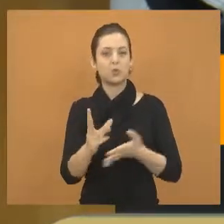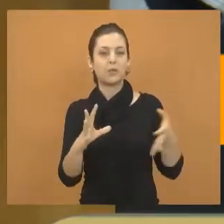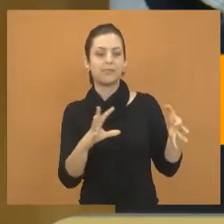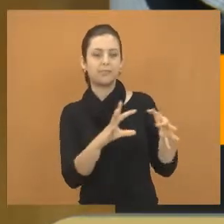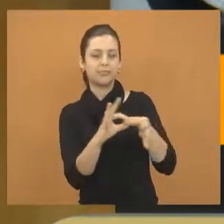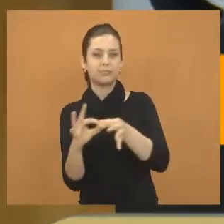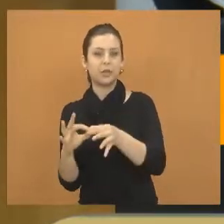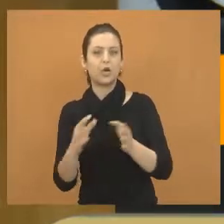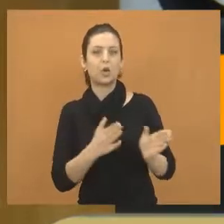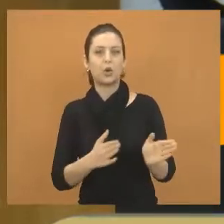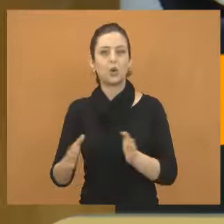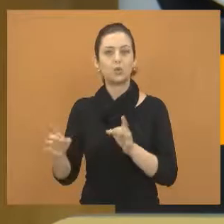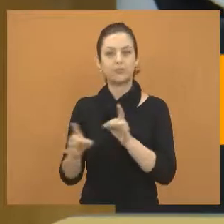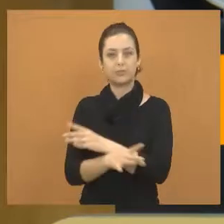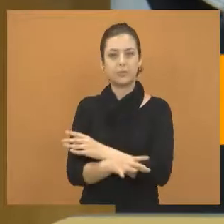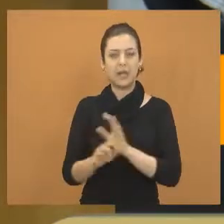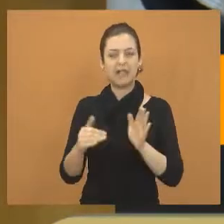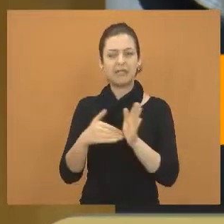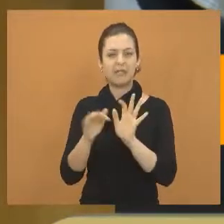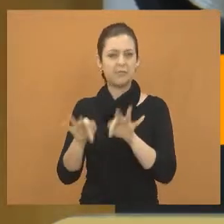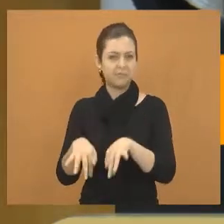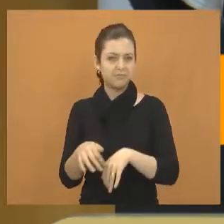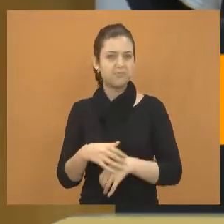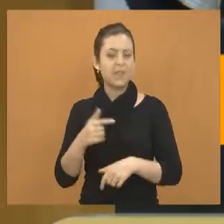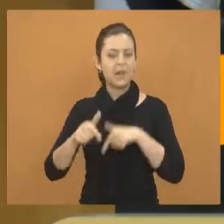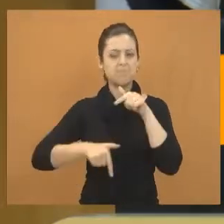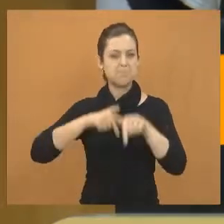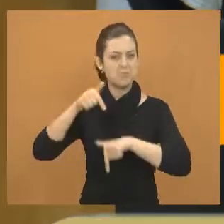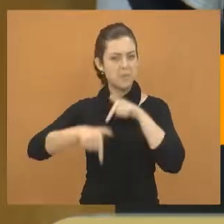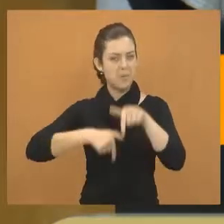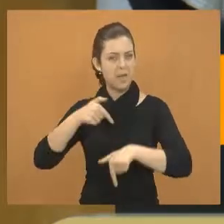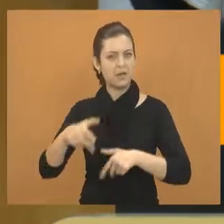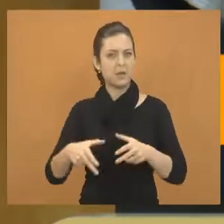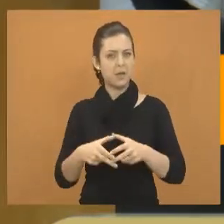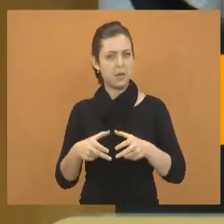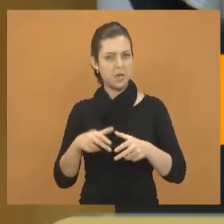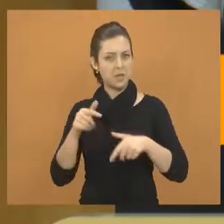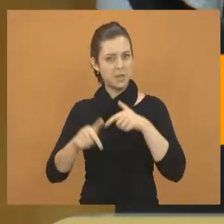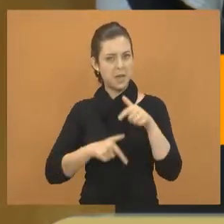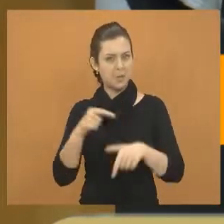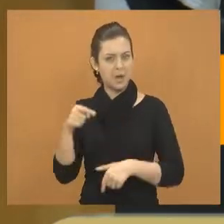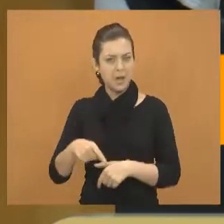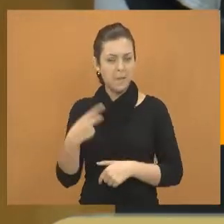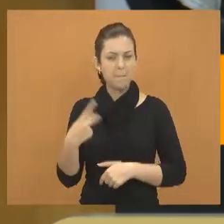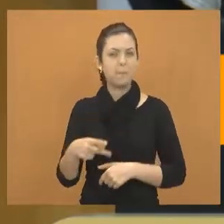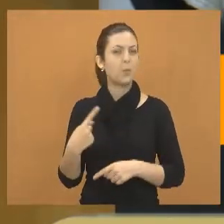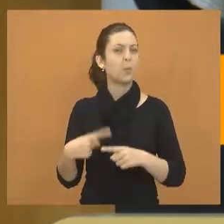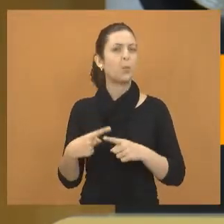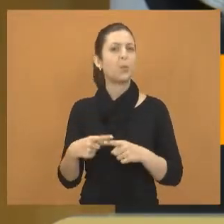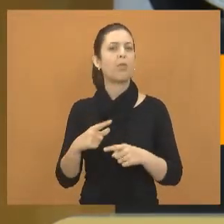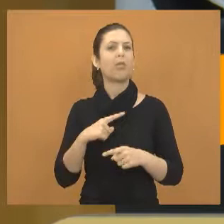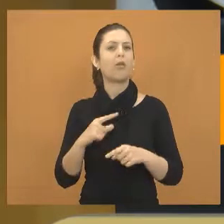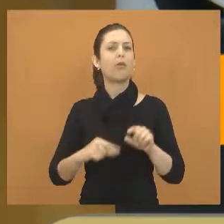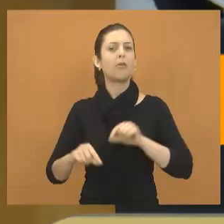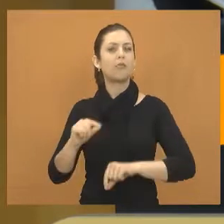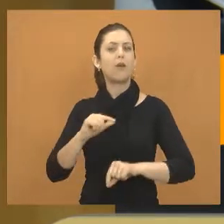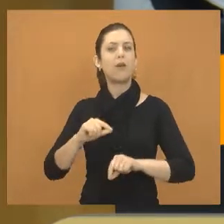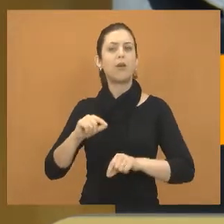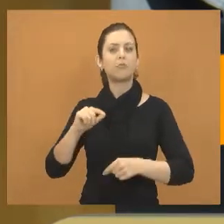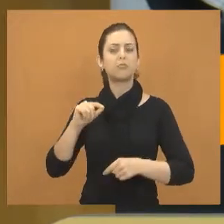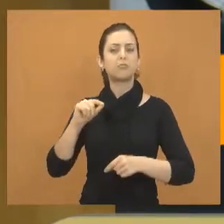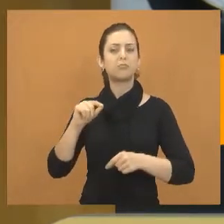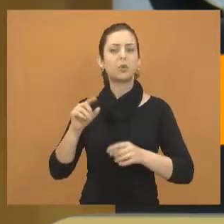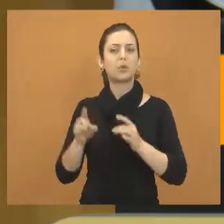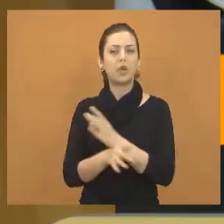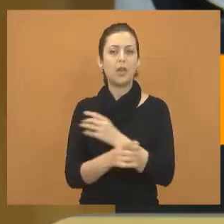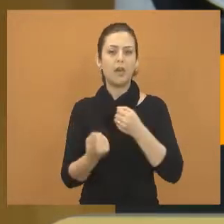E esse ano eu quero trabalhar bastante aqui da Câmara Municipal para que seja definitiva